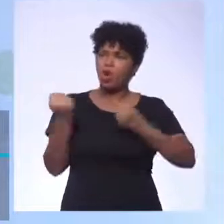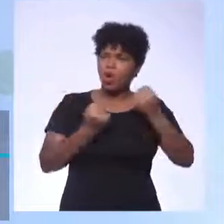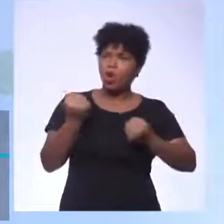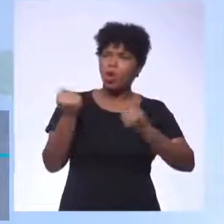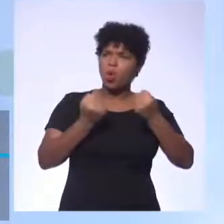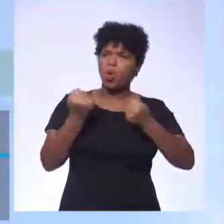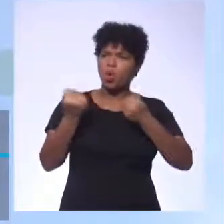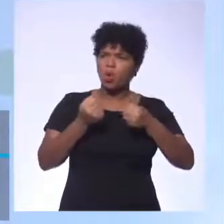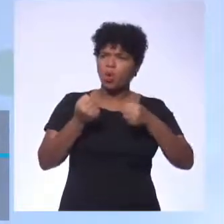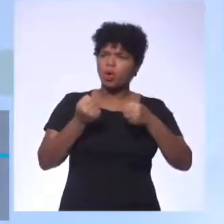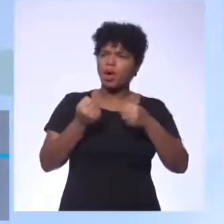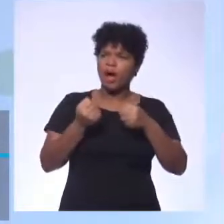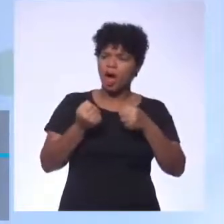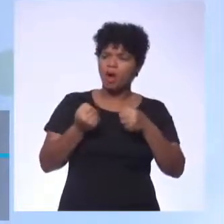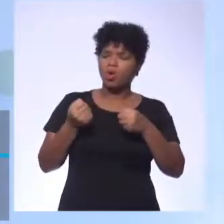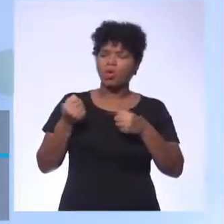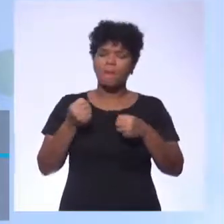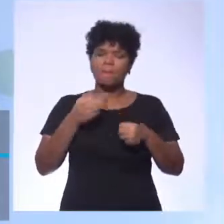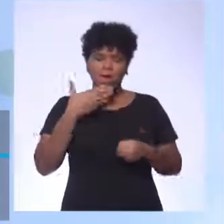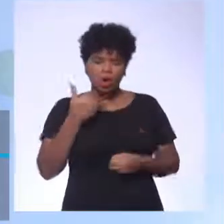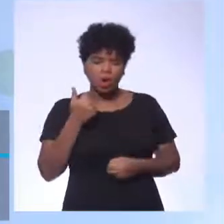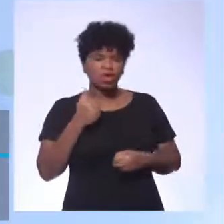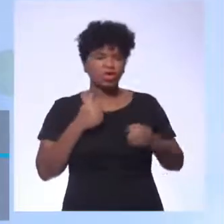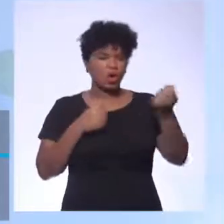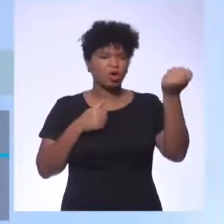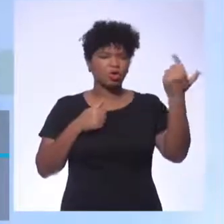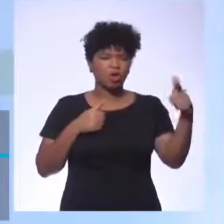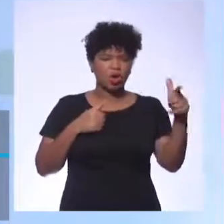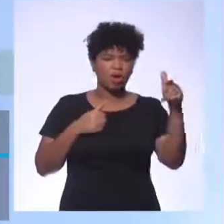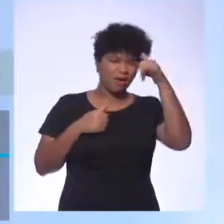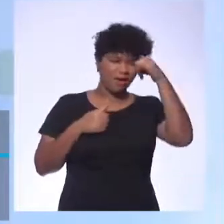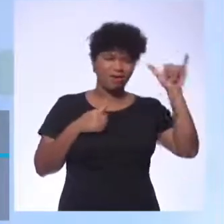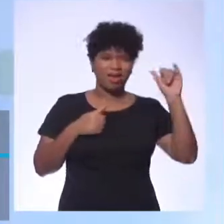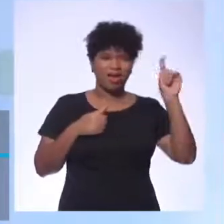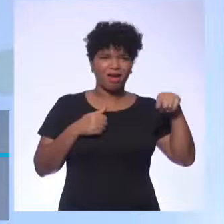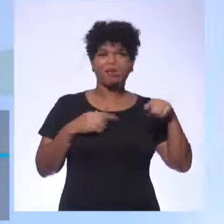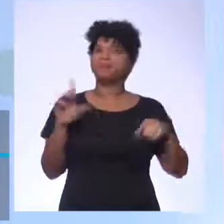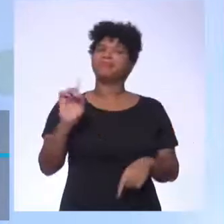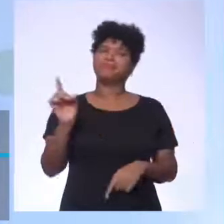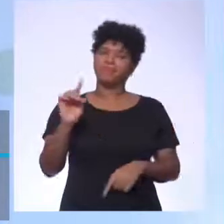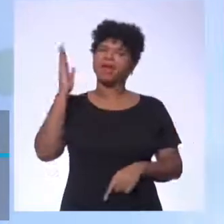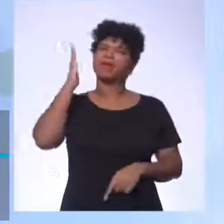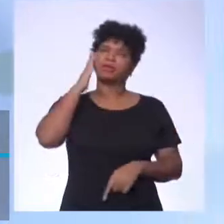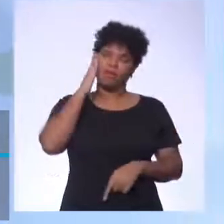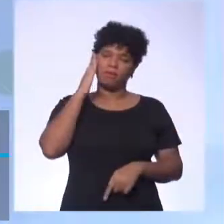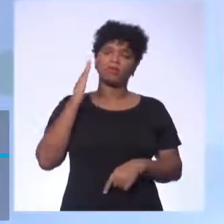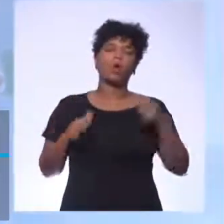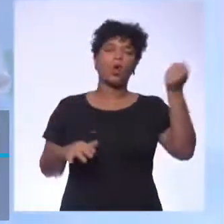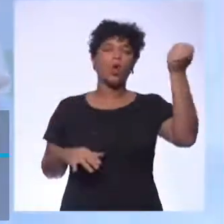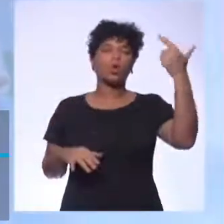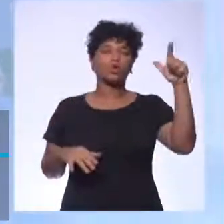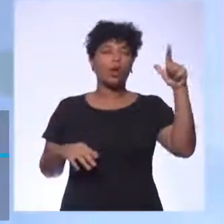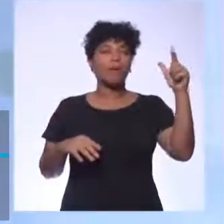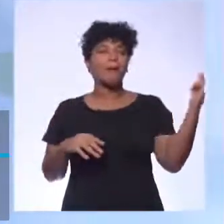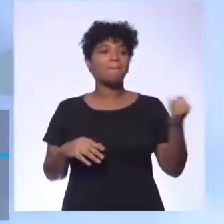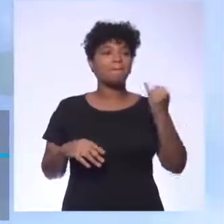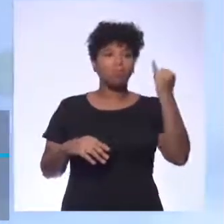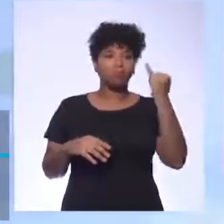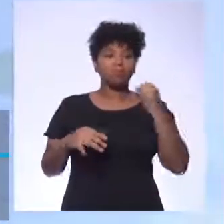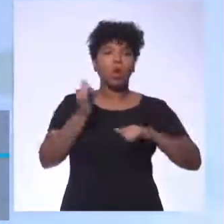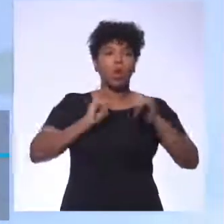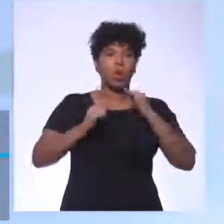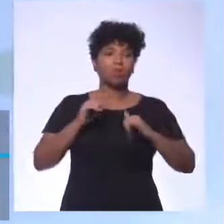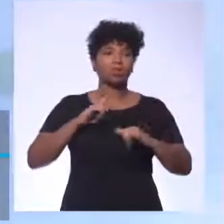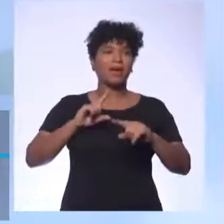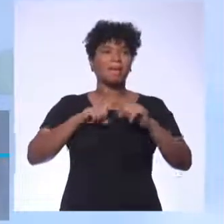não. Né? A energia solar ela vai causar menos impacto do que queimar combustível. Mas daí eu dizer que a energia